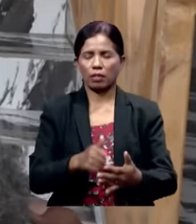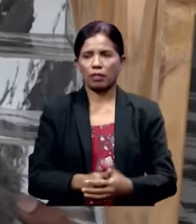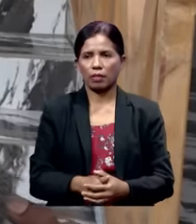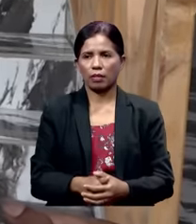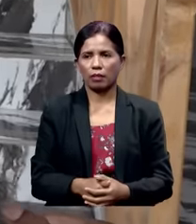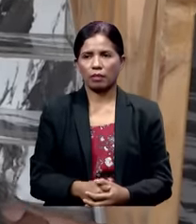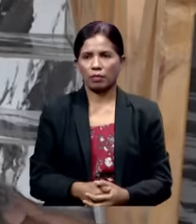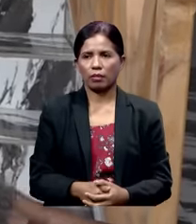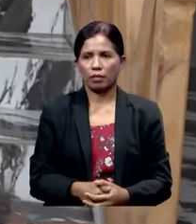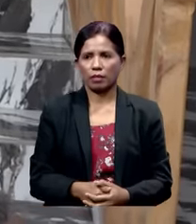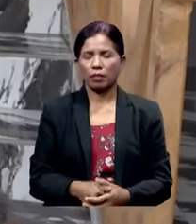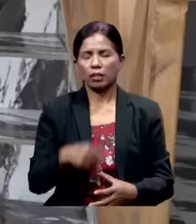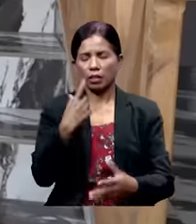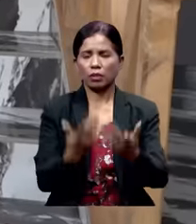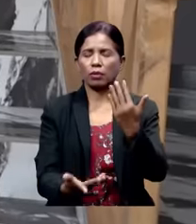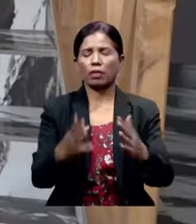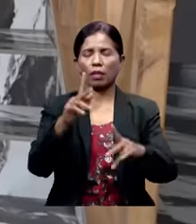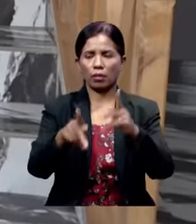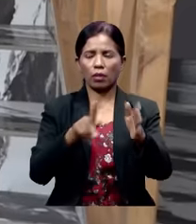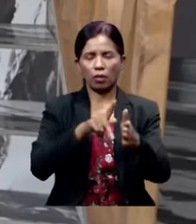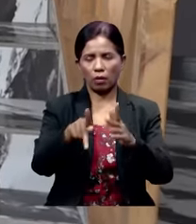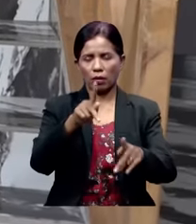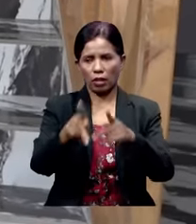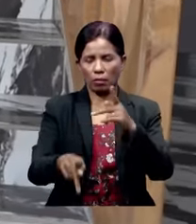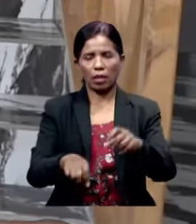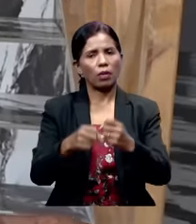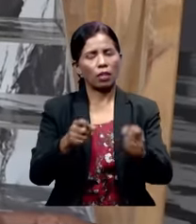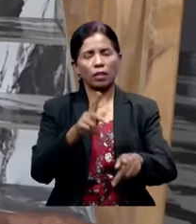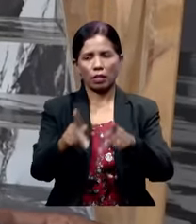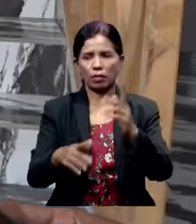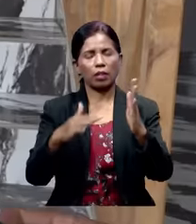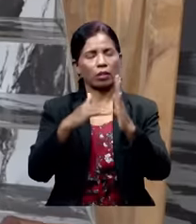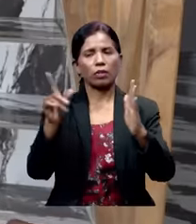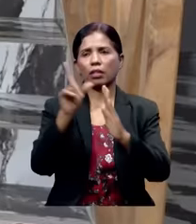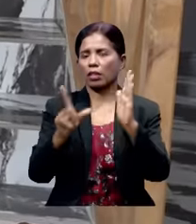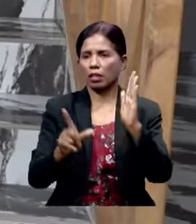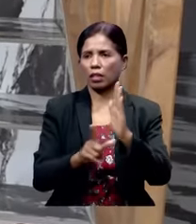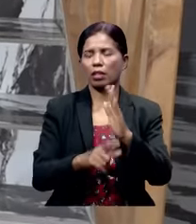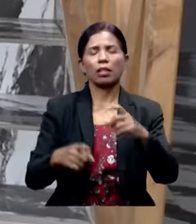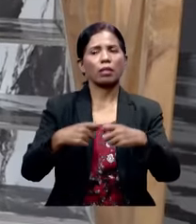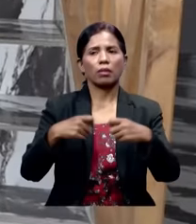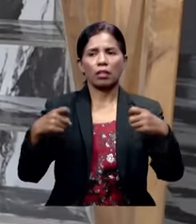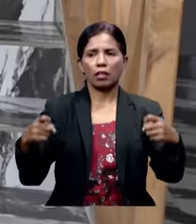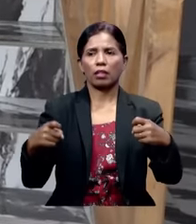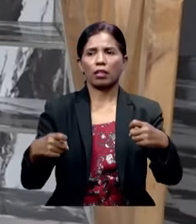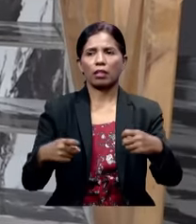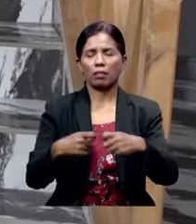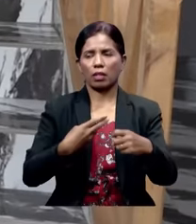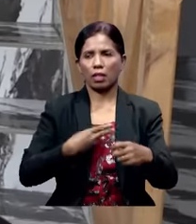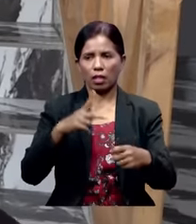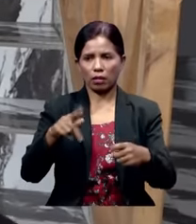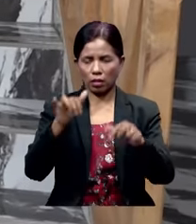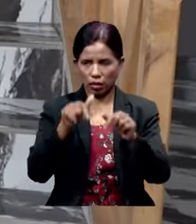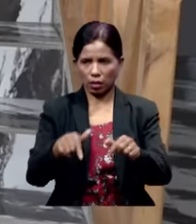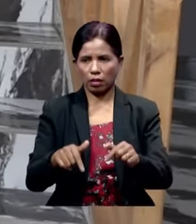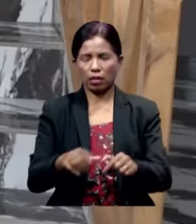mak ne det se det mak sunu ma oho ema estraga ema ne kon be katagi inimigu ba tiano ma inimigu ne hahalo kne se enel i